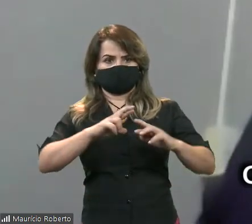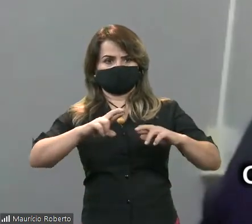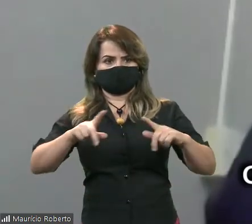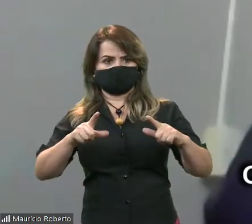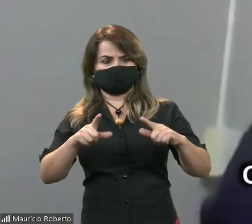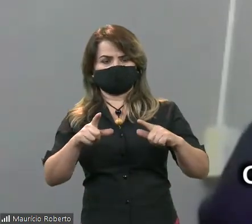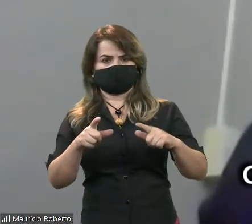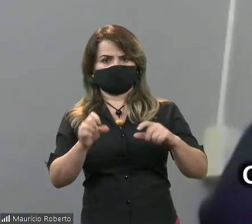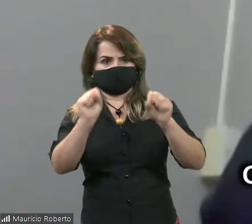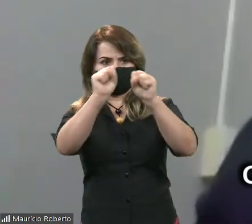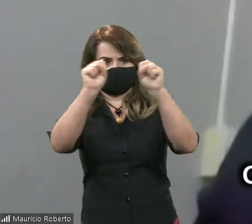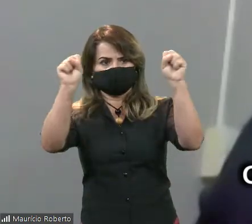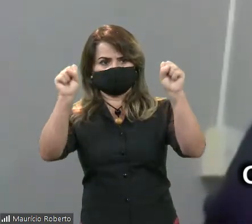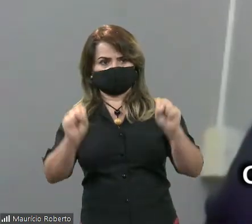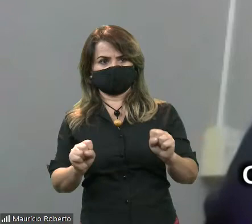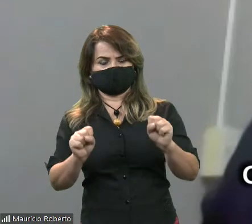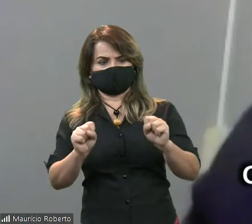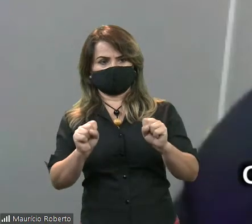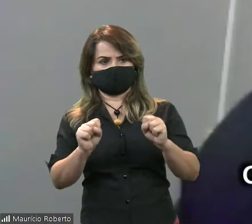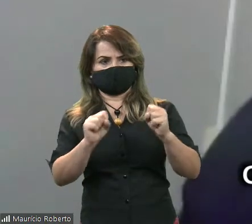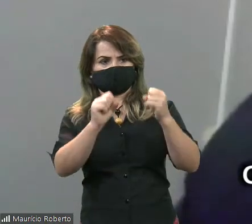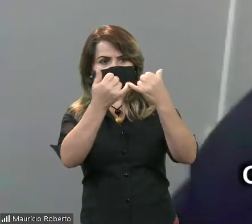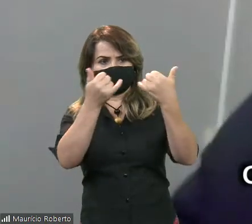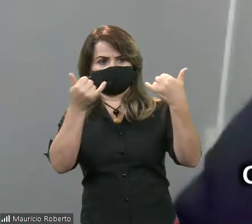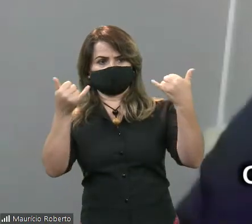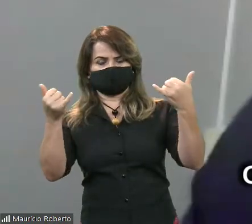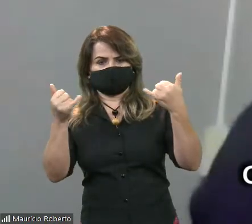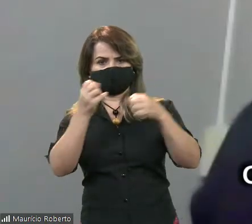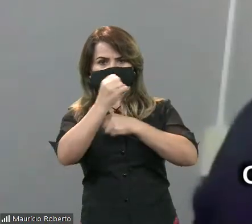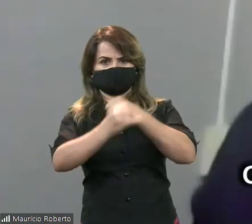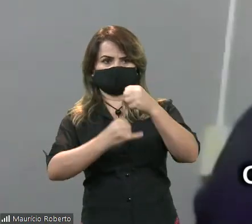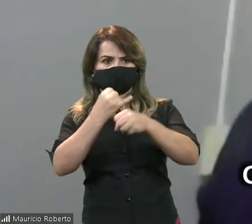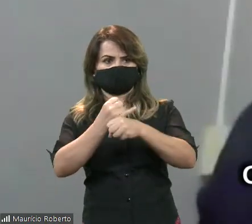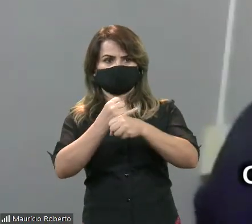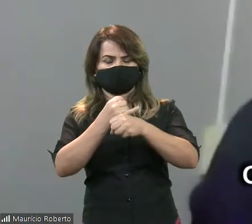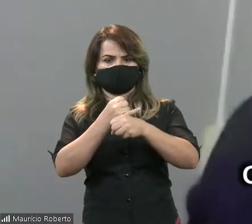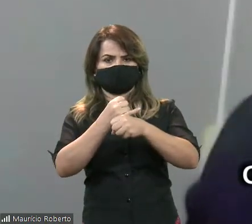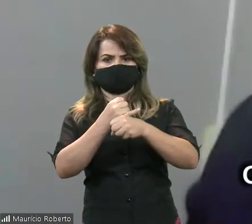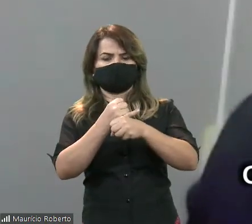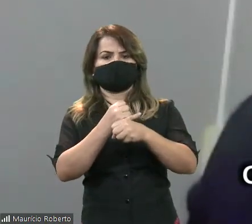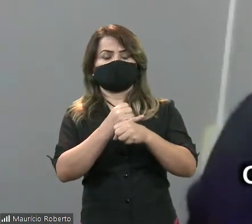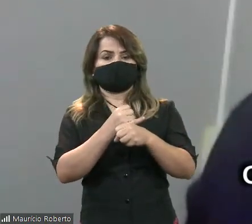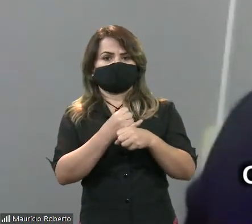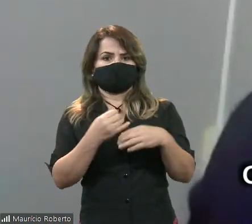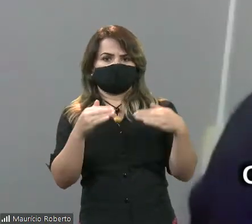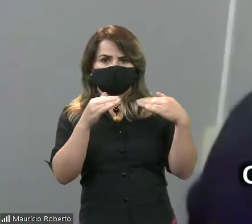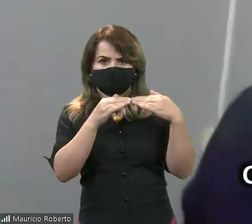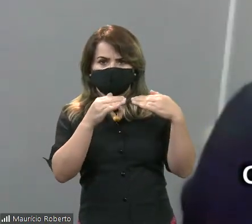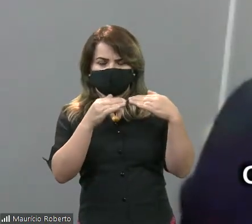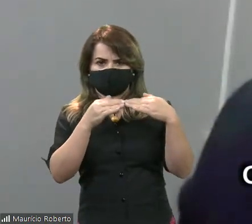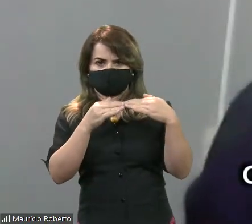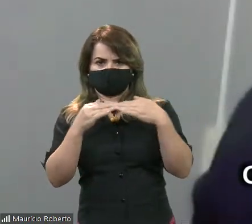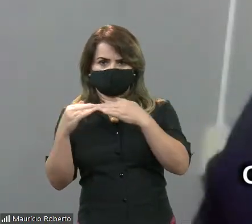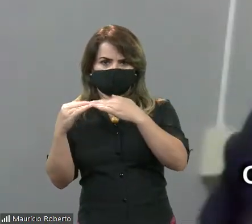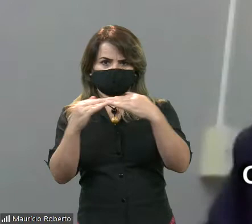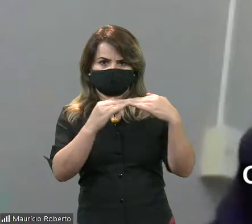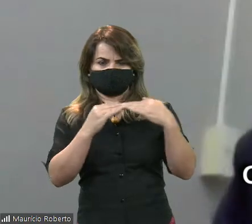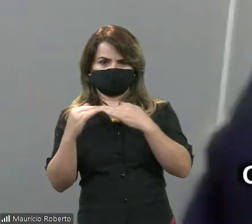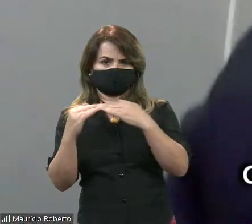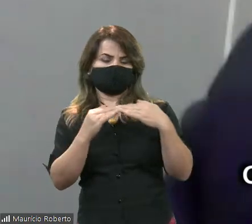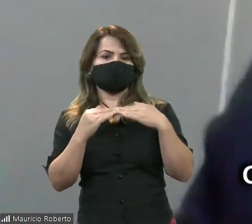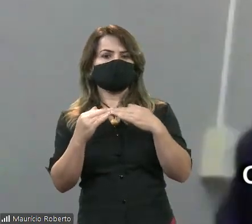até de um sistema eletrônico padrão, englobar todos esses segmentos. E aí